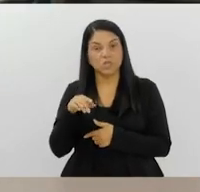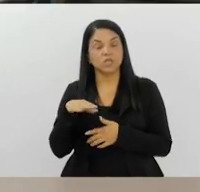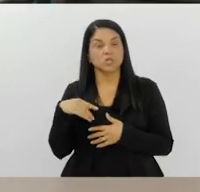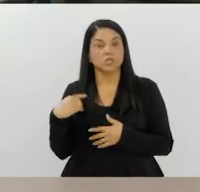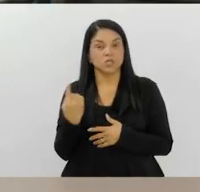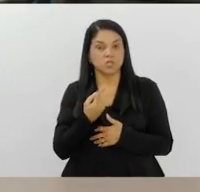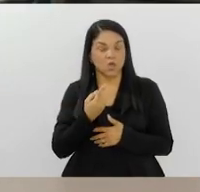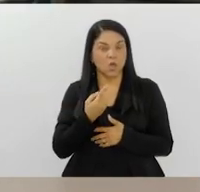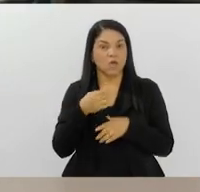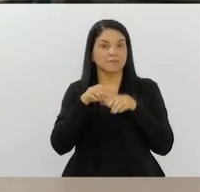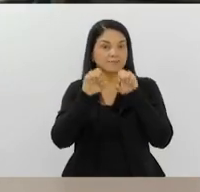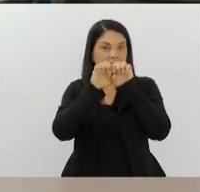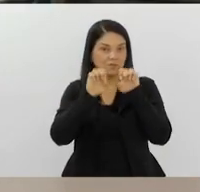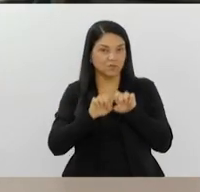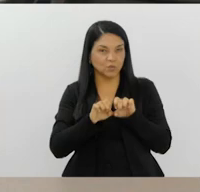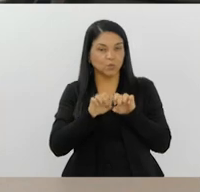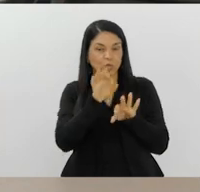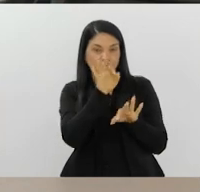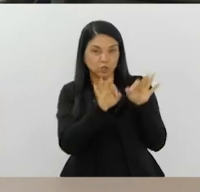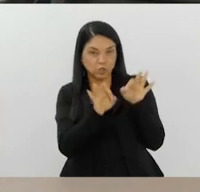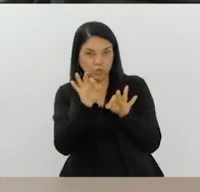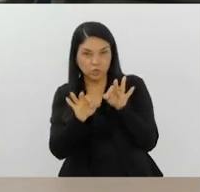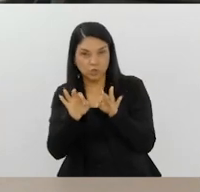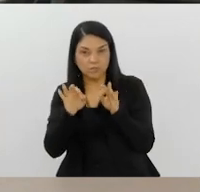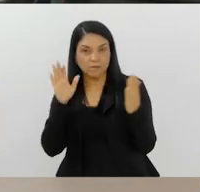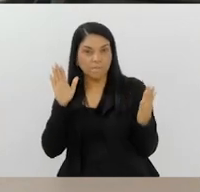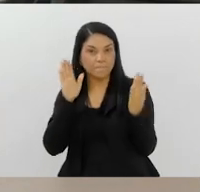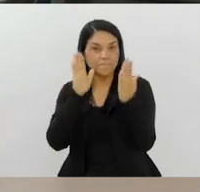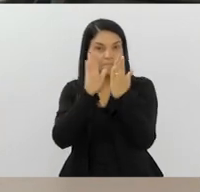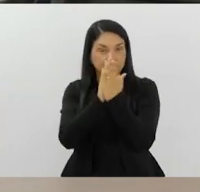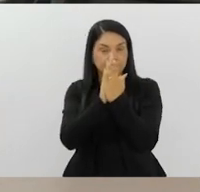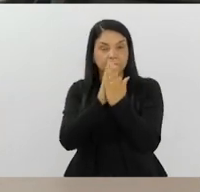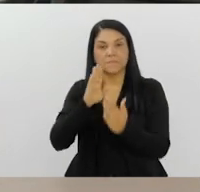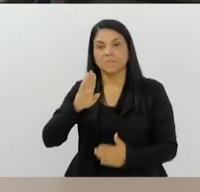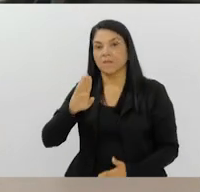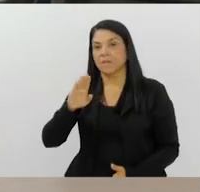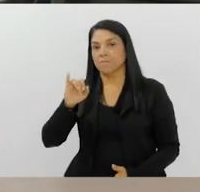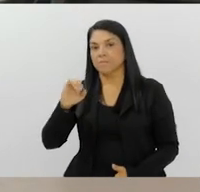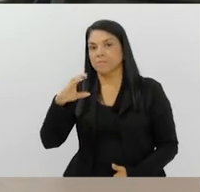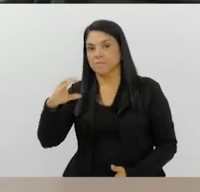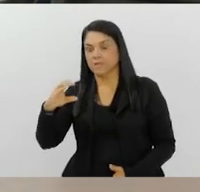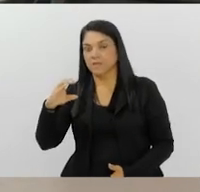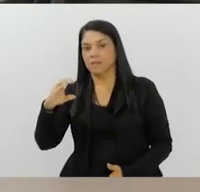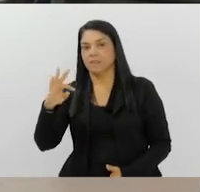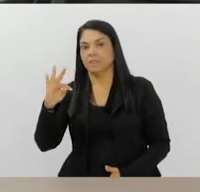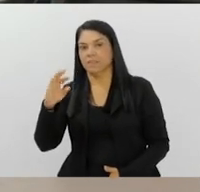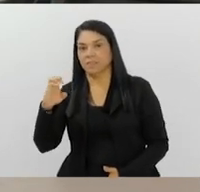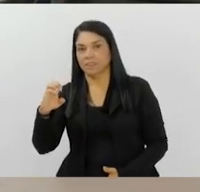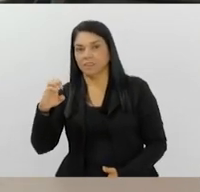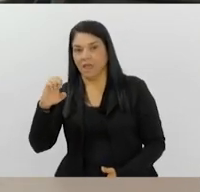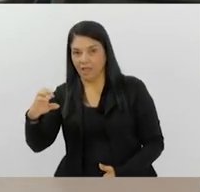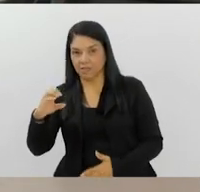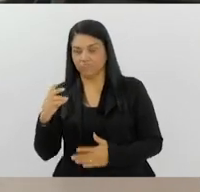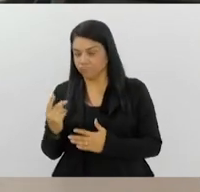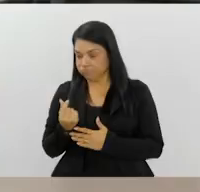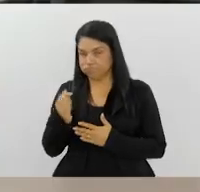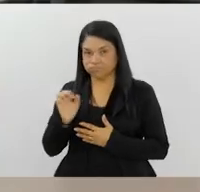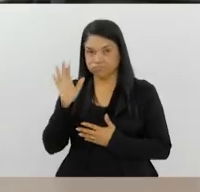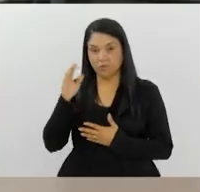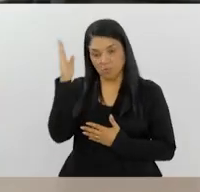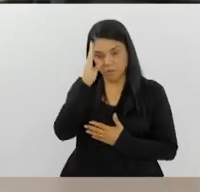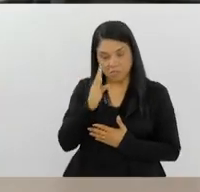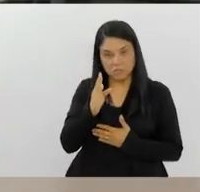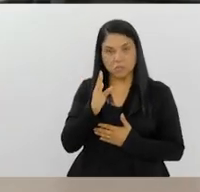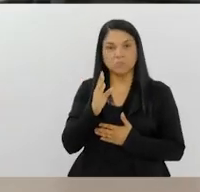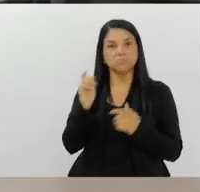estrutura eh de Justiça teve que confrontar uma big Tech gigante Um Bilionário gigante porque ele achou que no Brasil ele podia